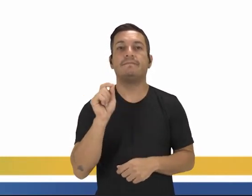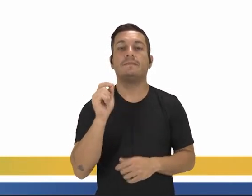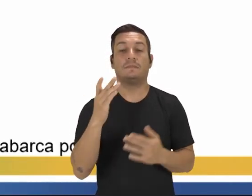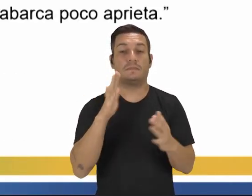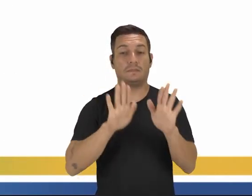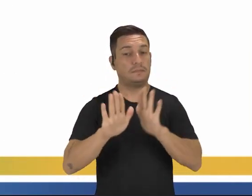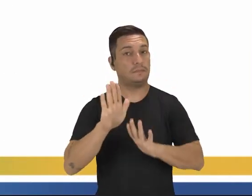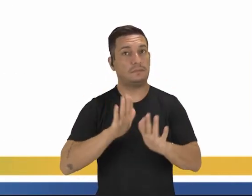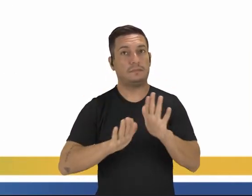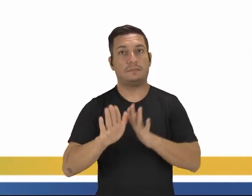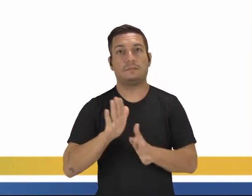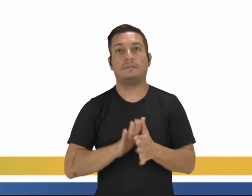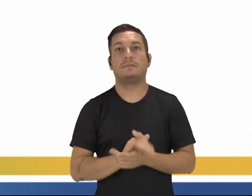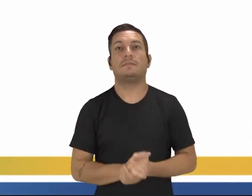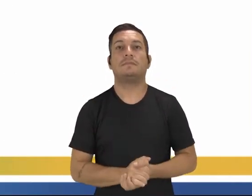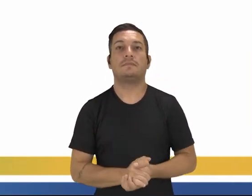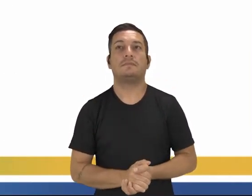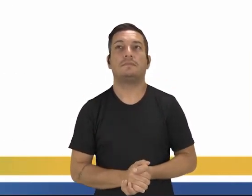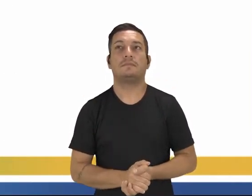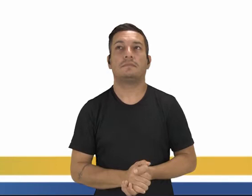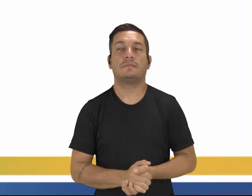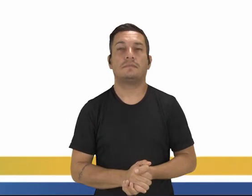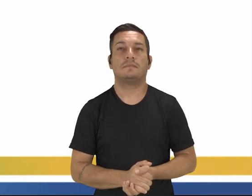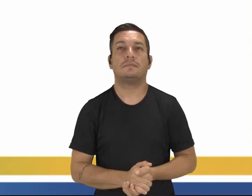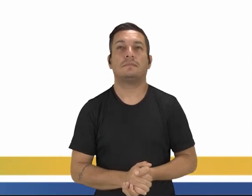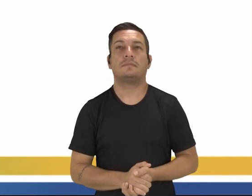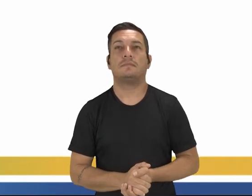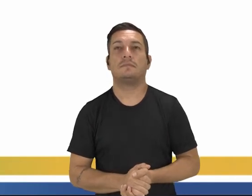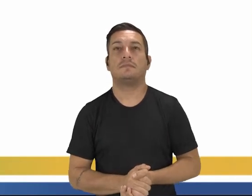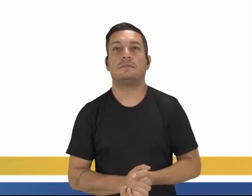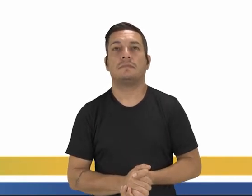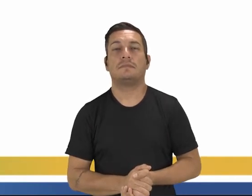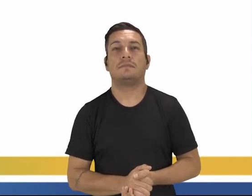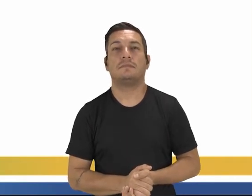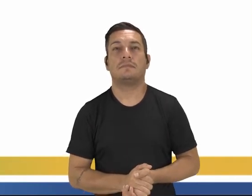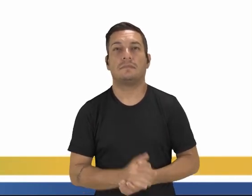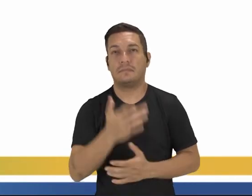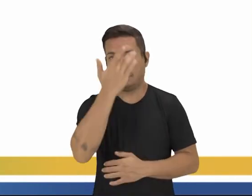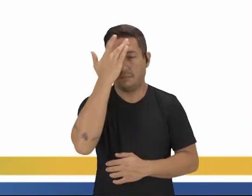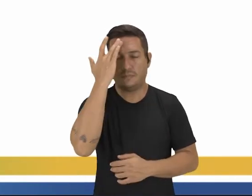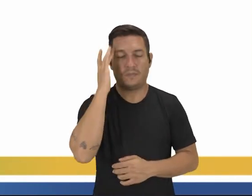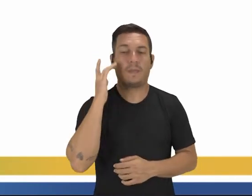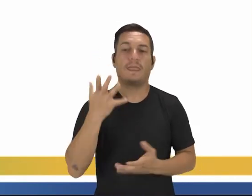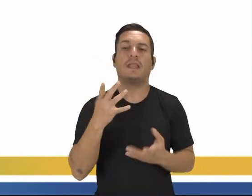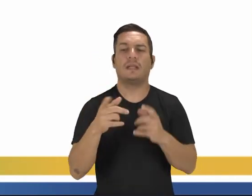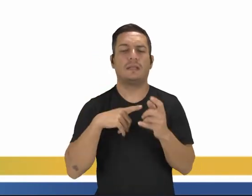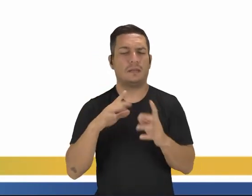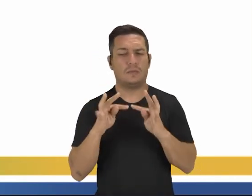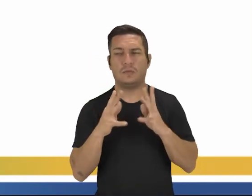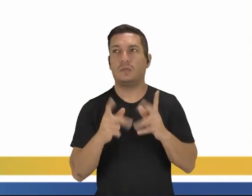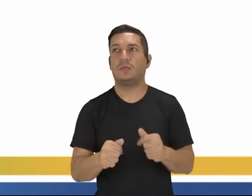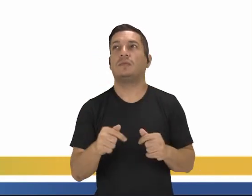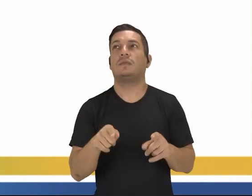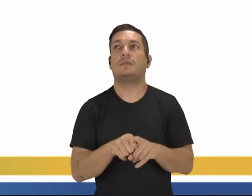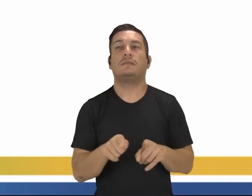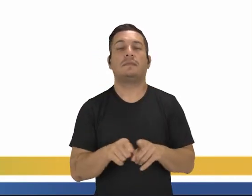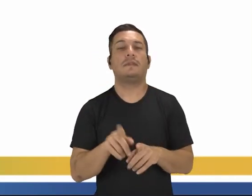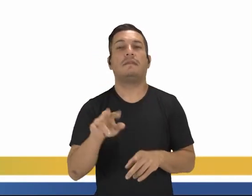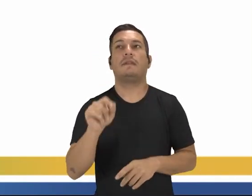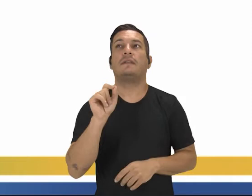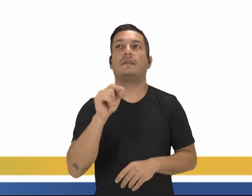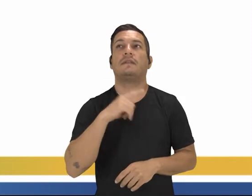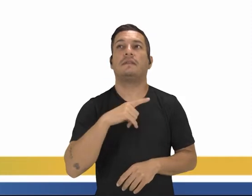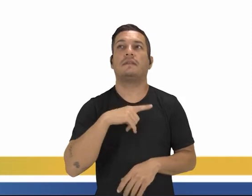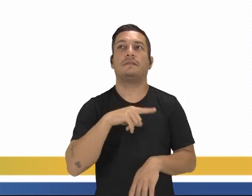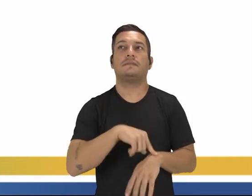esse cuidado. El que mucho abarca, pouco aprieta. A pessoa que quer ter tudo, ela vai em algum